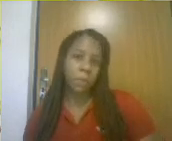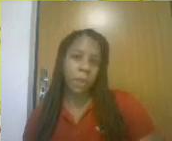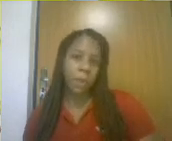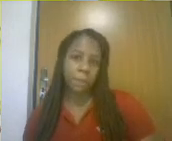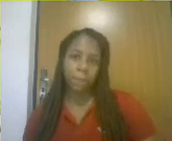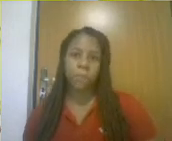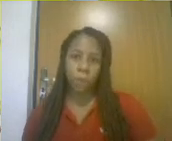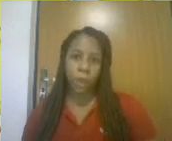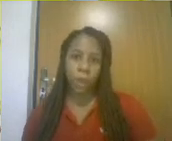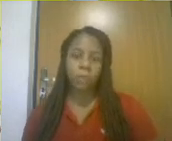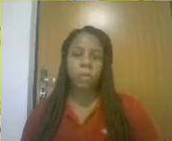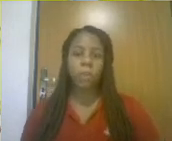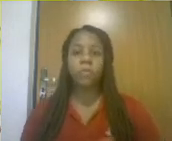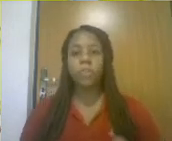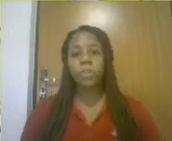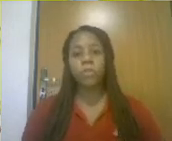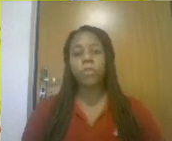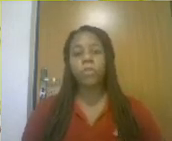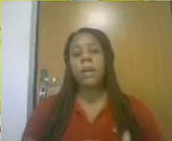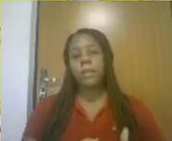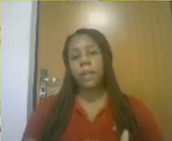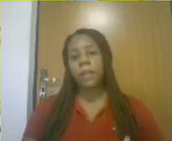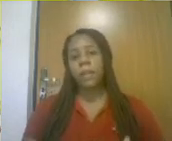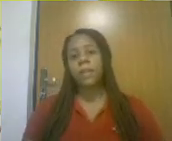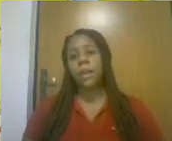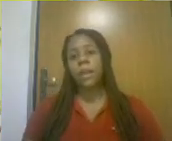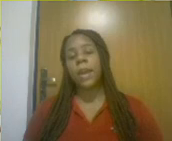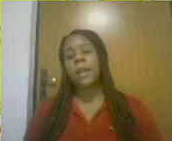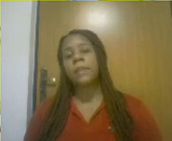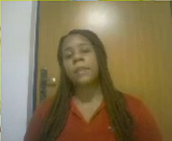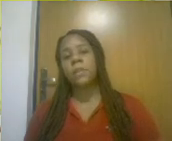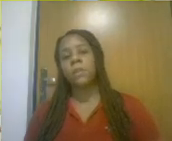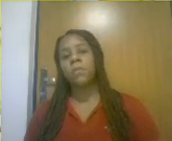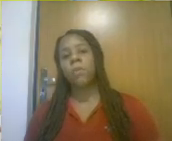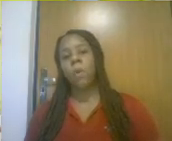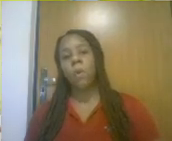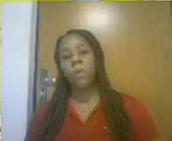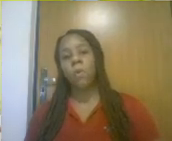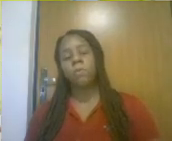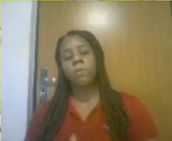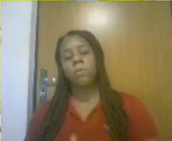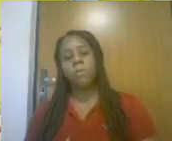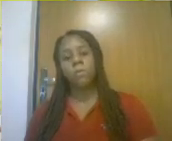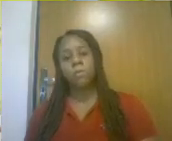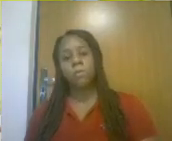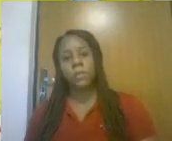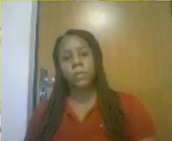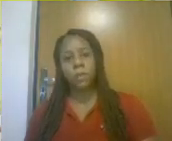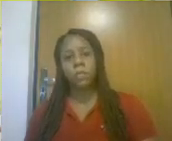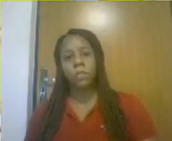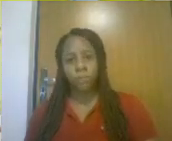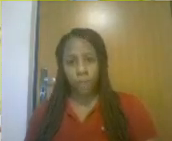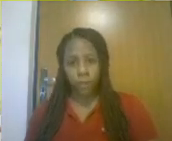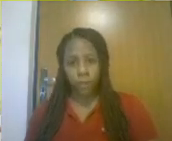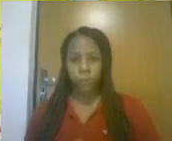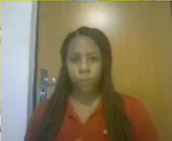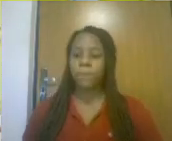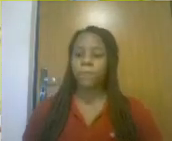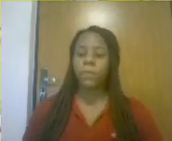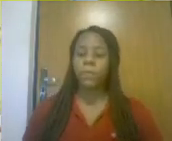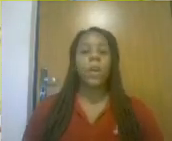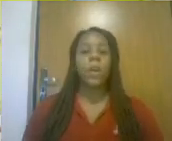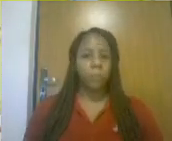carrinho de bebê, correto? Então, o título tem que ter relação com o seu